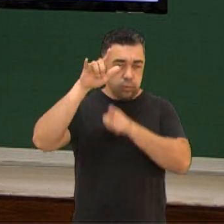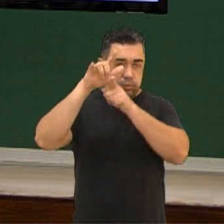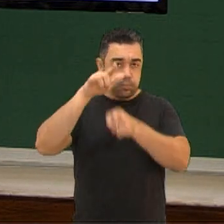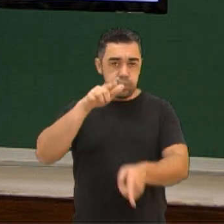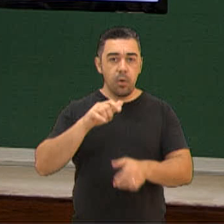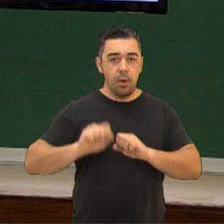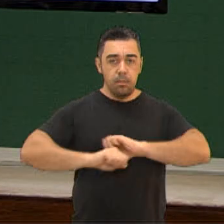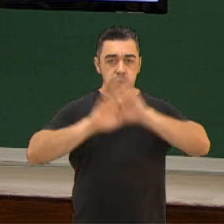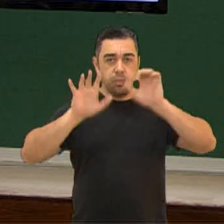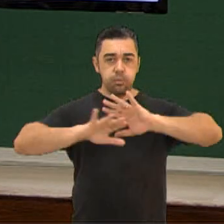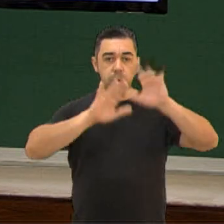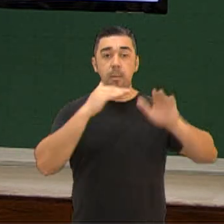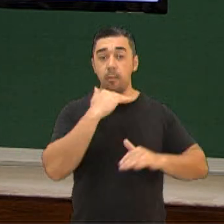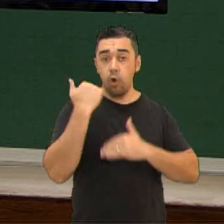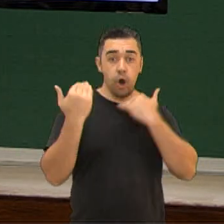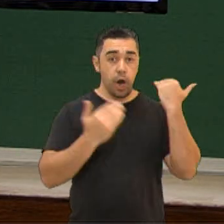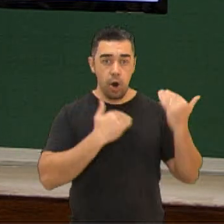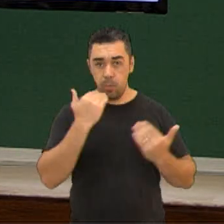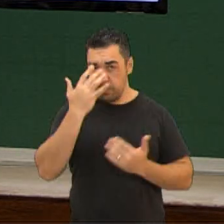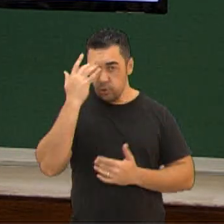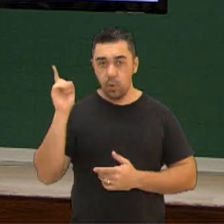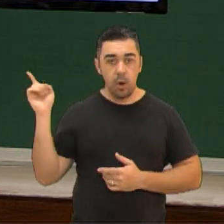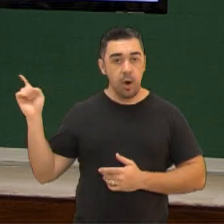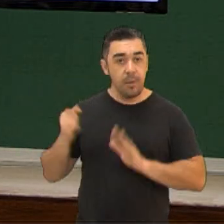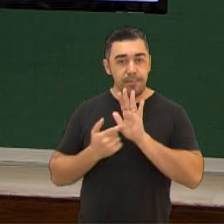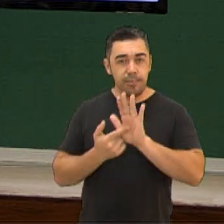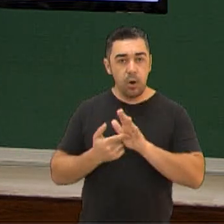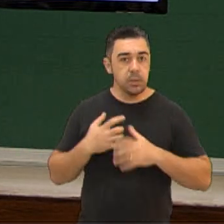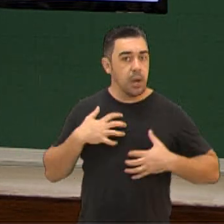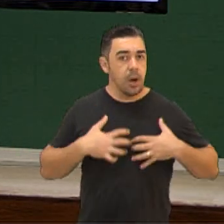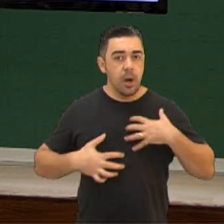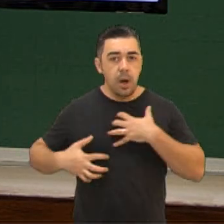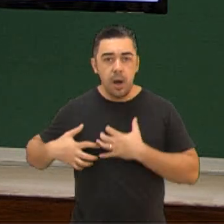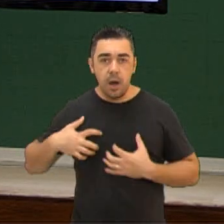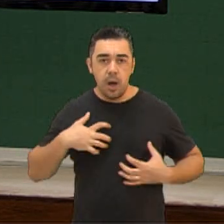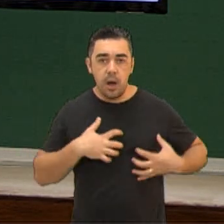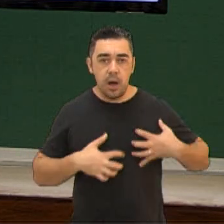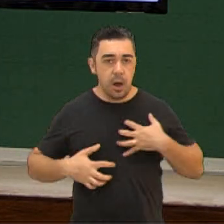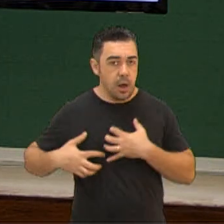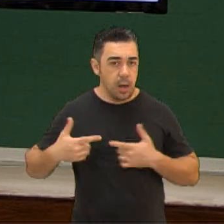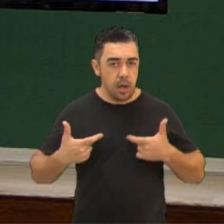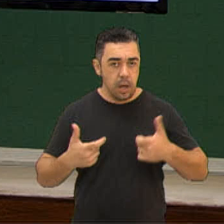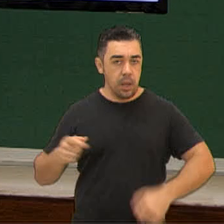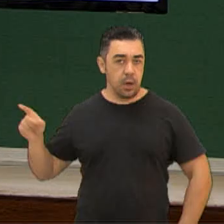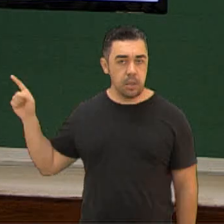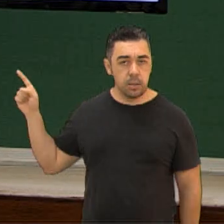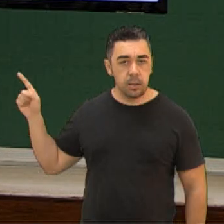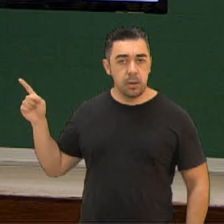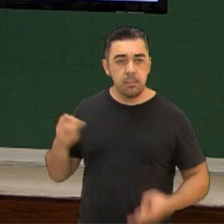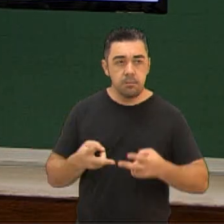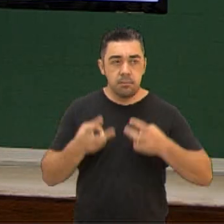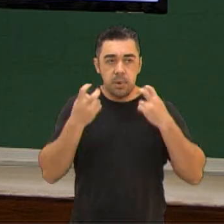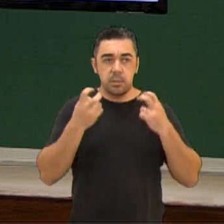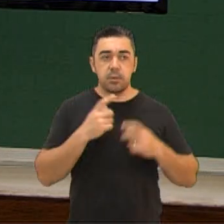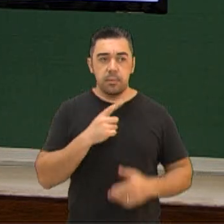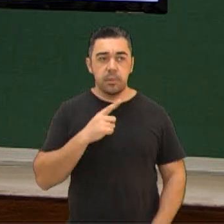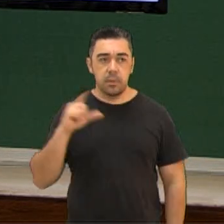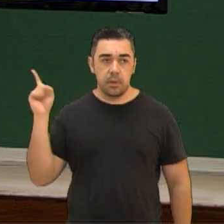crítica social bem forte, vai mostrar todo esse sofrimento, essa angústia da guerra. Vocês percebem vários elementos,